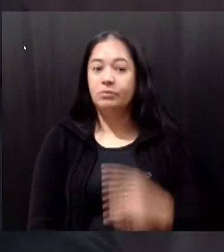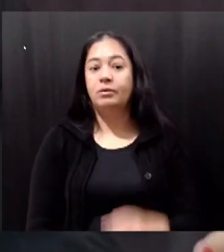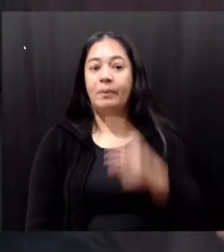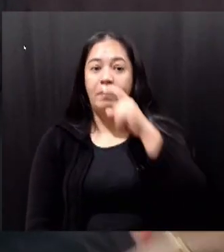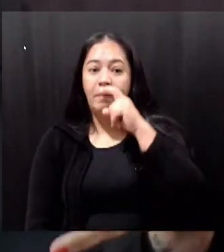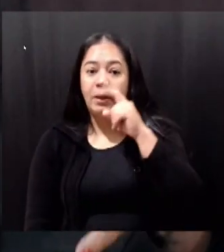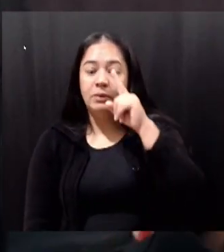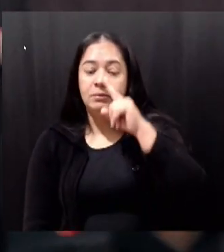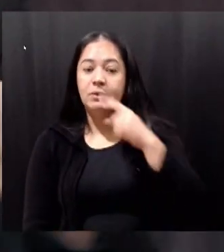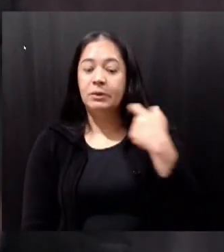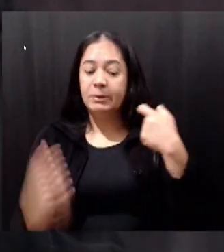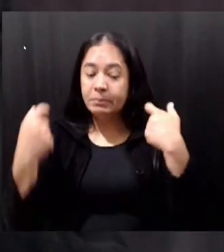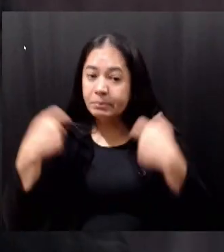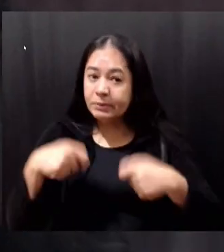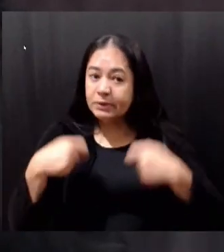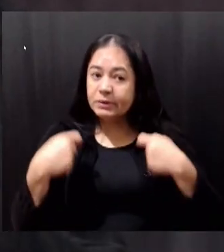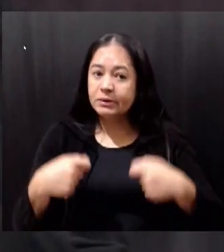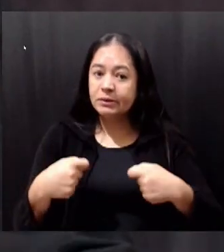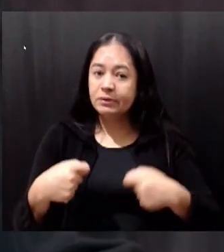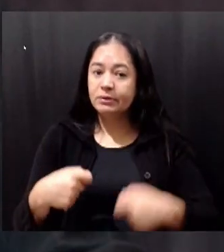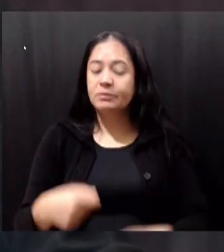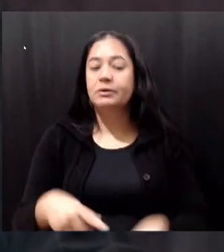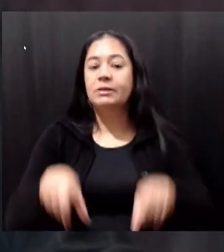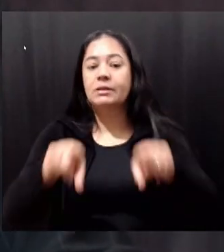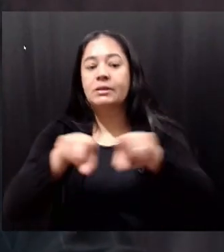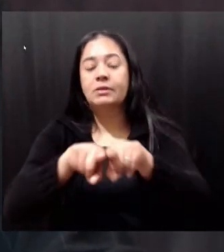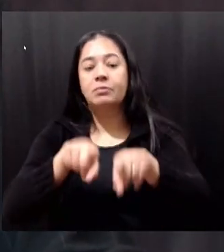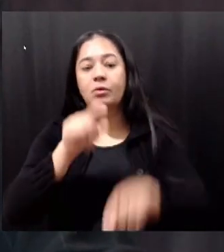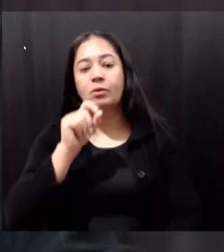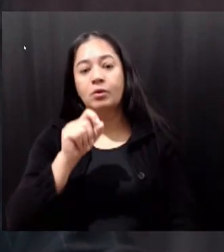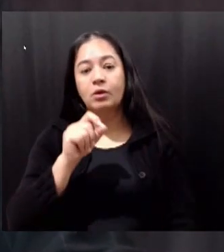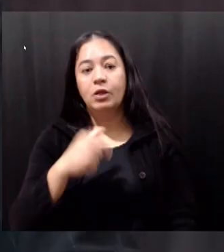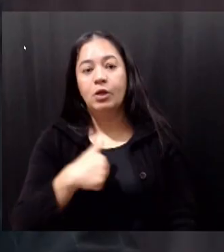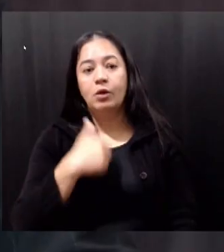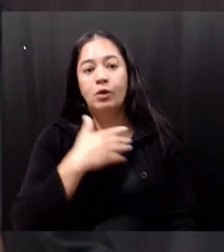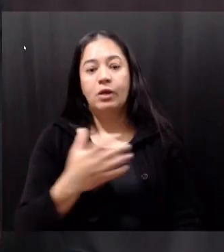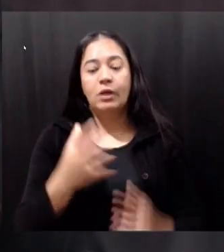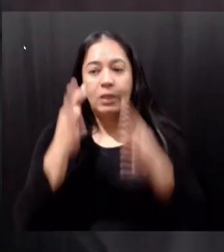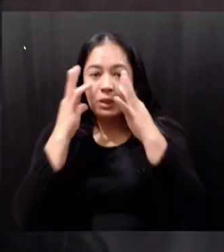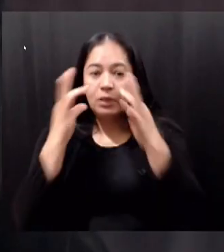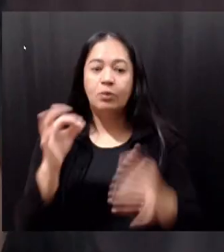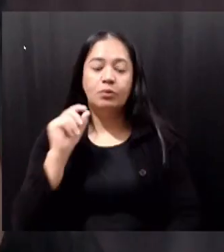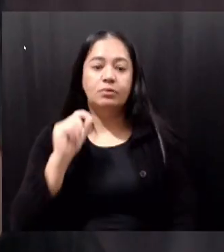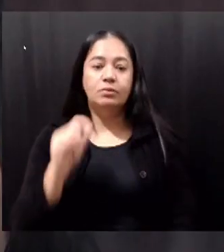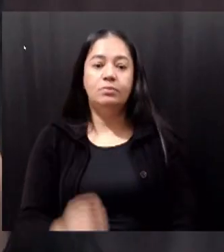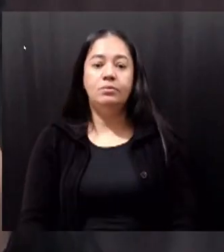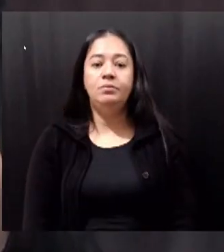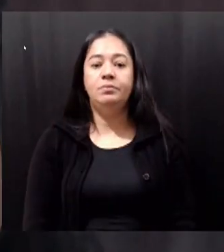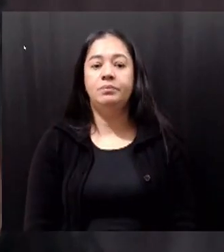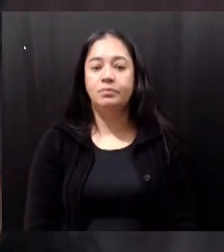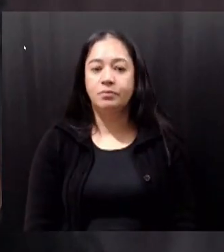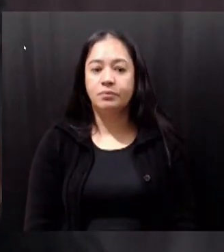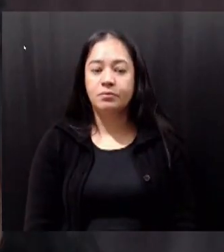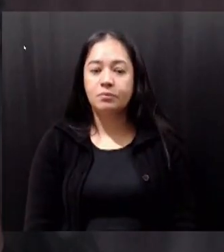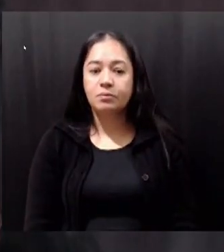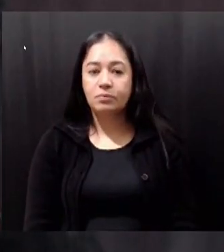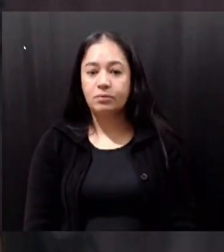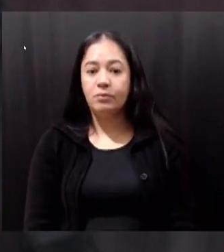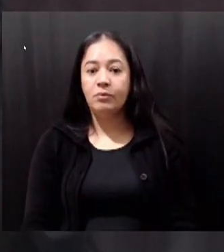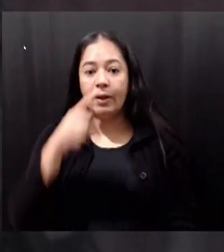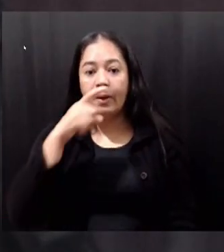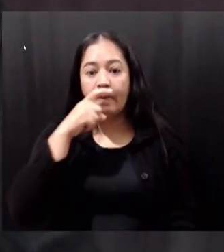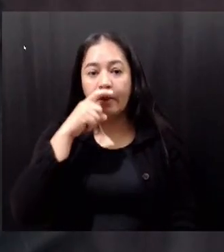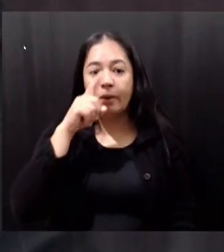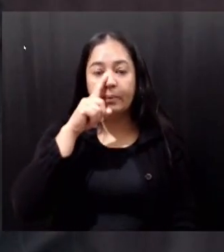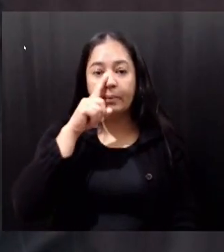e aí aqui, né, Rubel, eu gostaria de chamar a atenção, que os pais, por lei, eles têm o dever